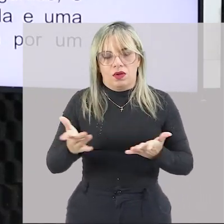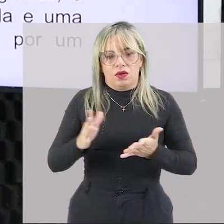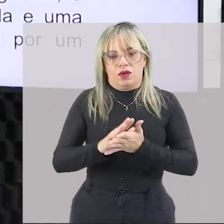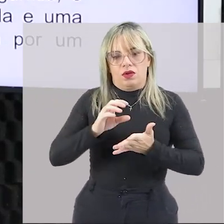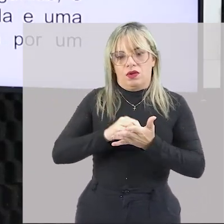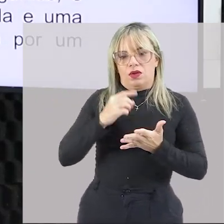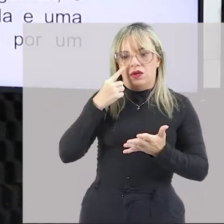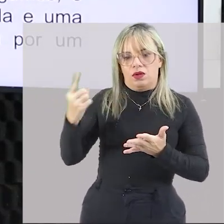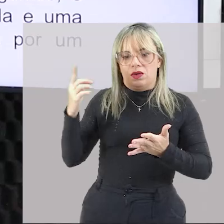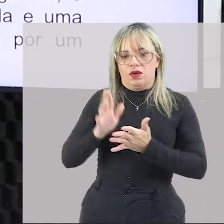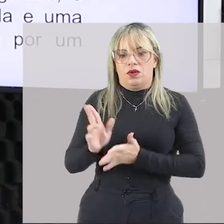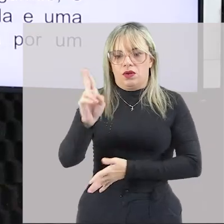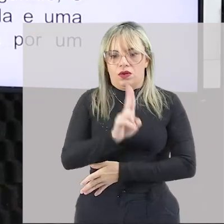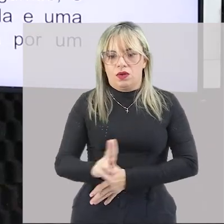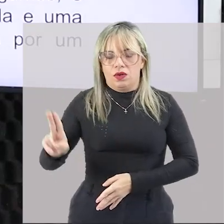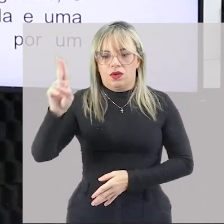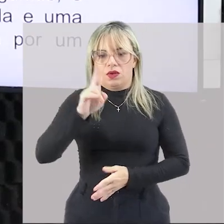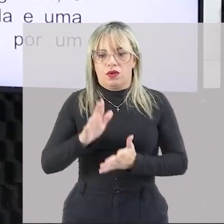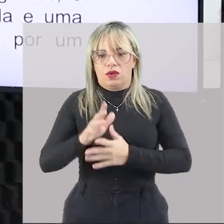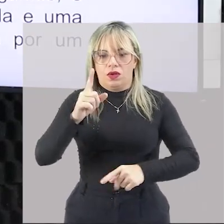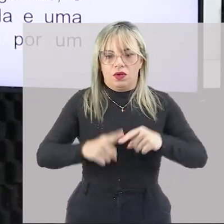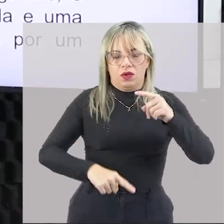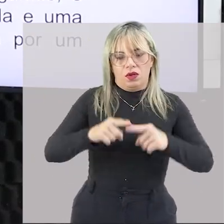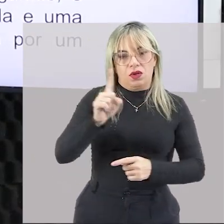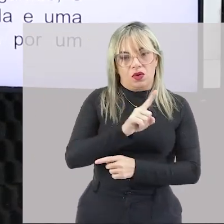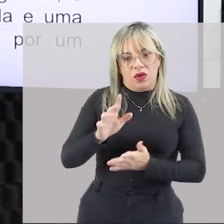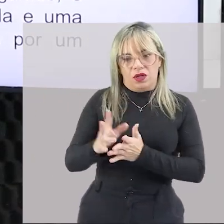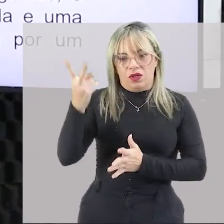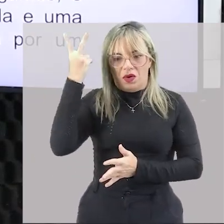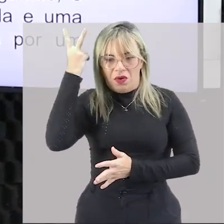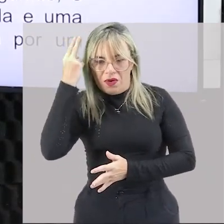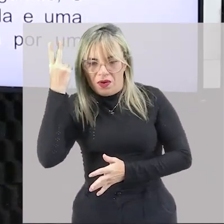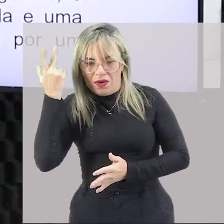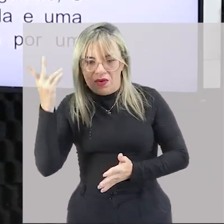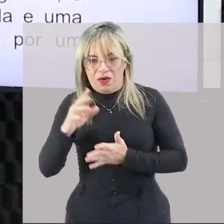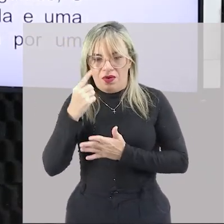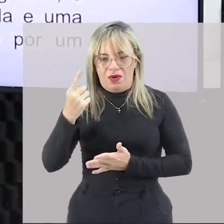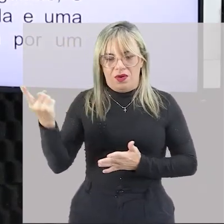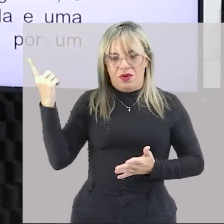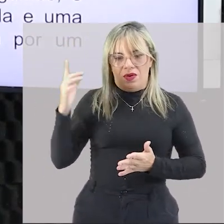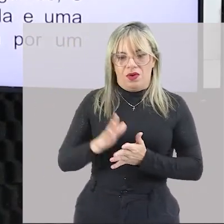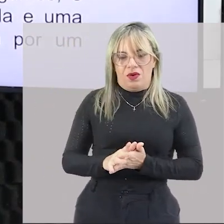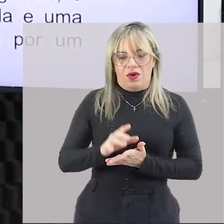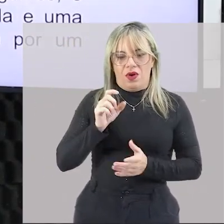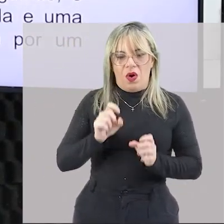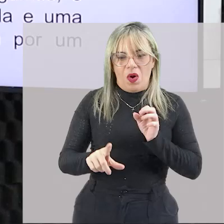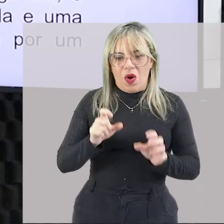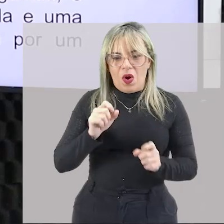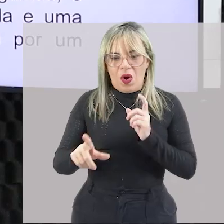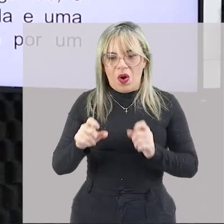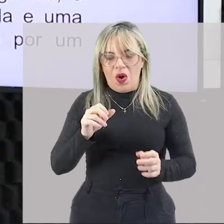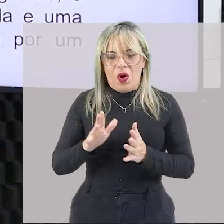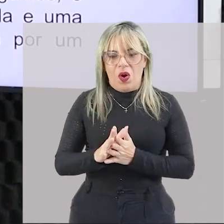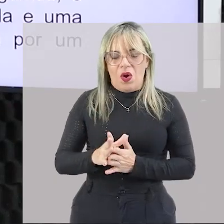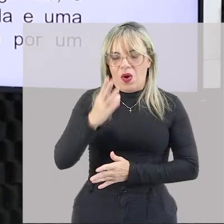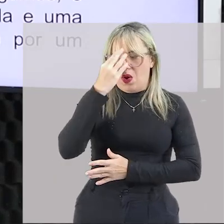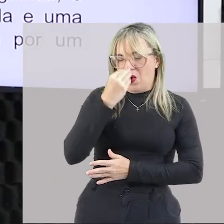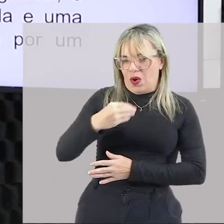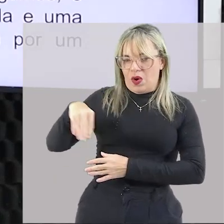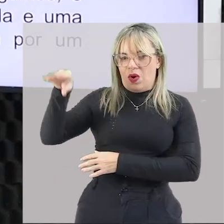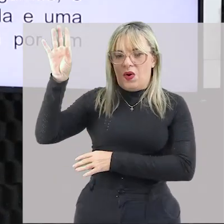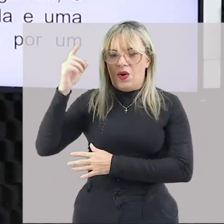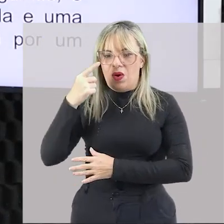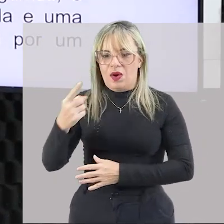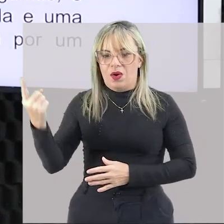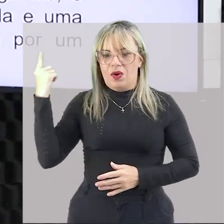materiais incomuns, como esterco de elefantes, sangues e legumes, o que expressava os detritos da vida de